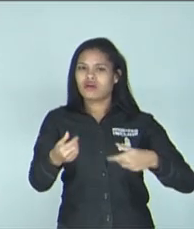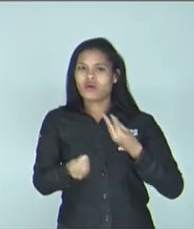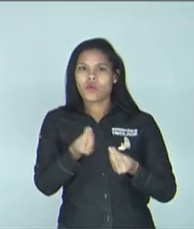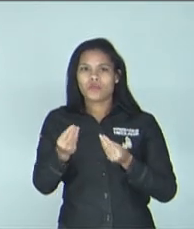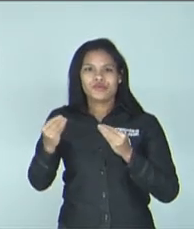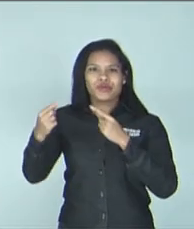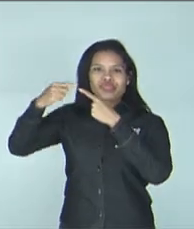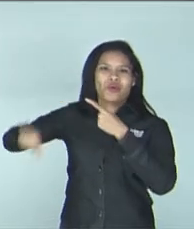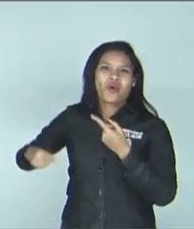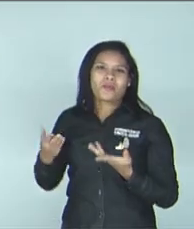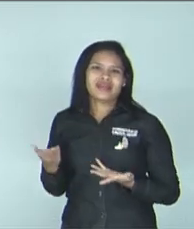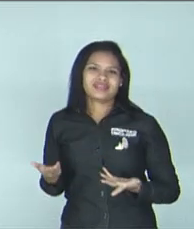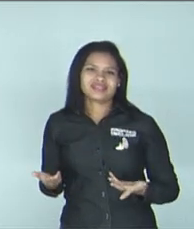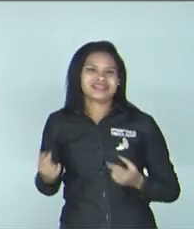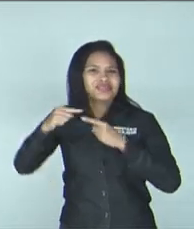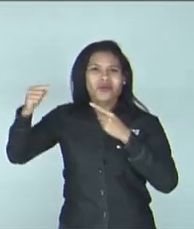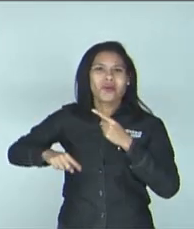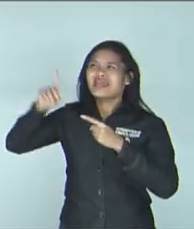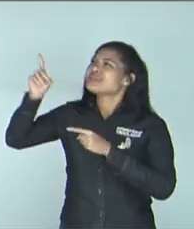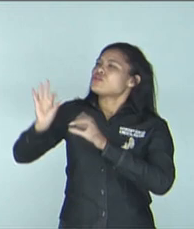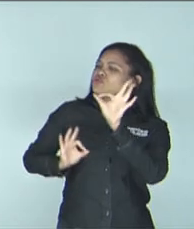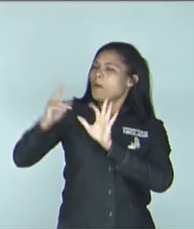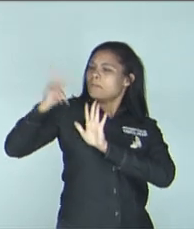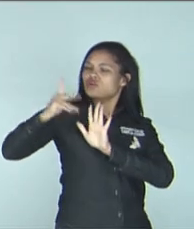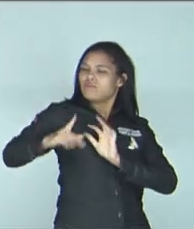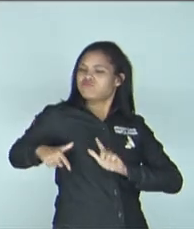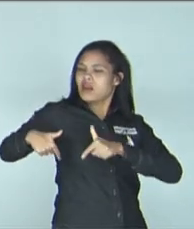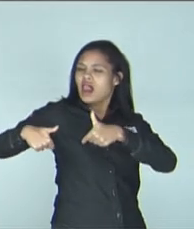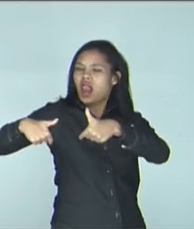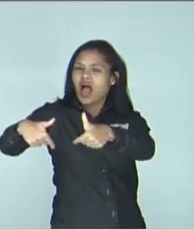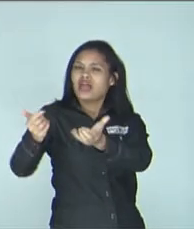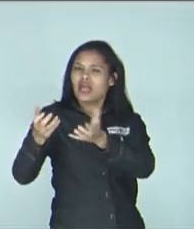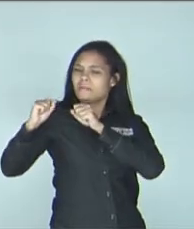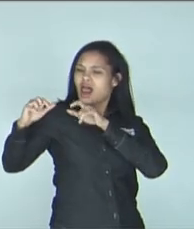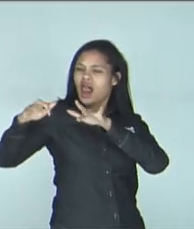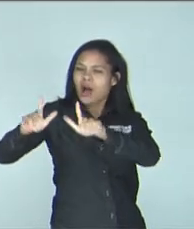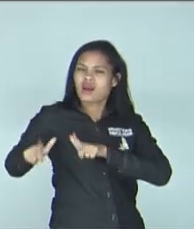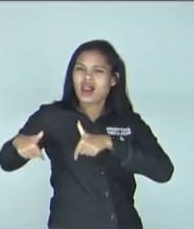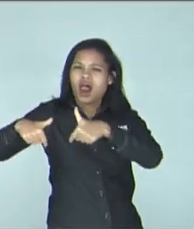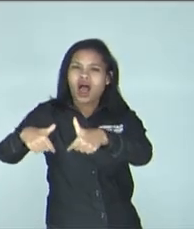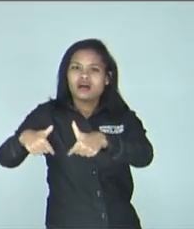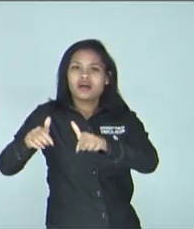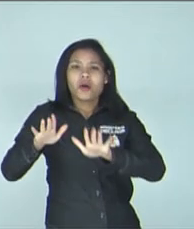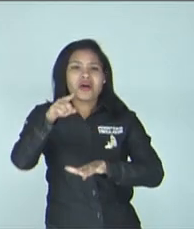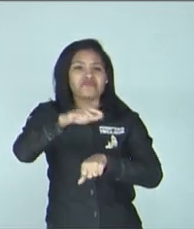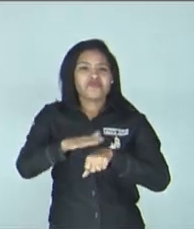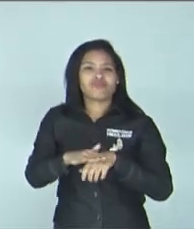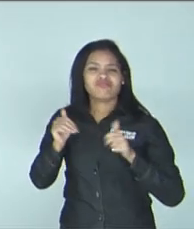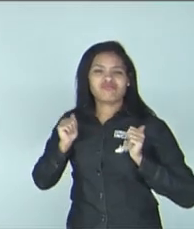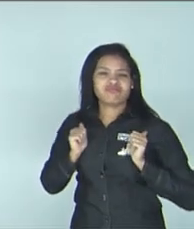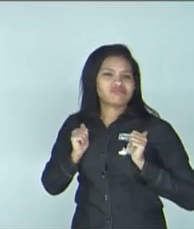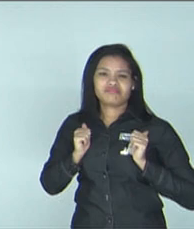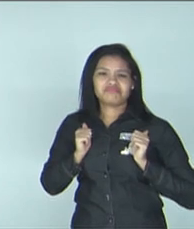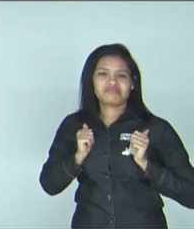encaixa com o processo que deus está fazendo deus tá falando uma língua está falando em outra deus estende a mão